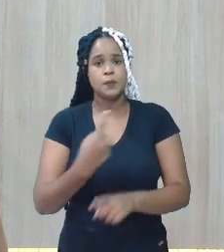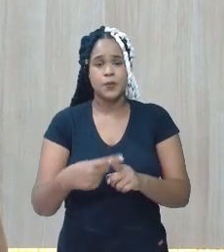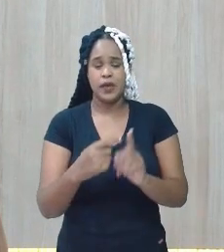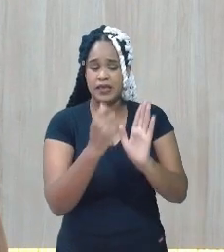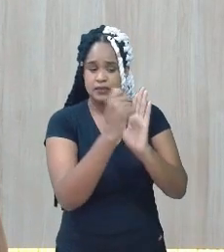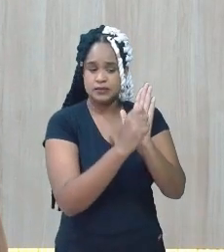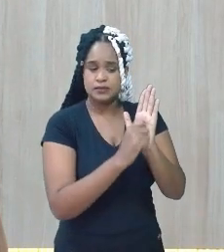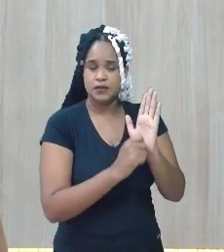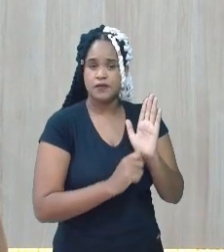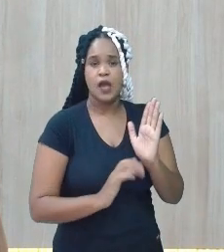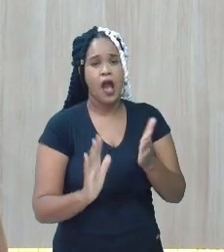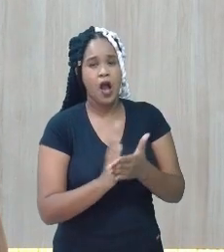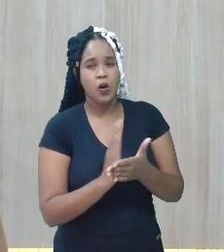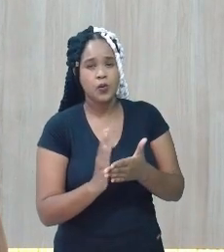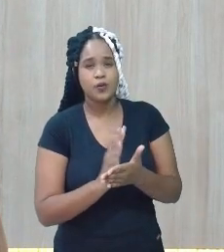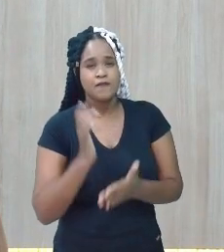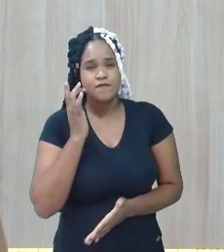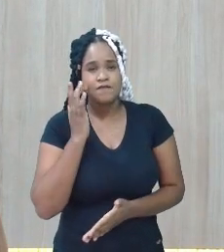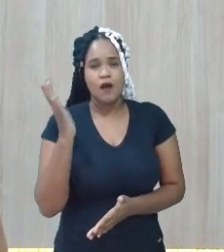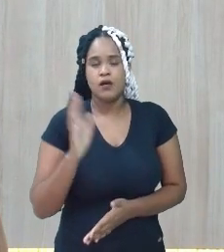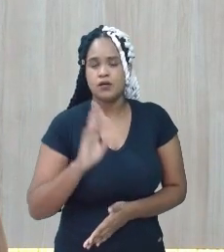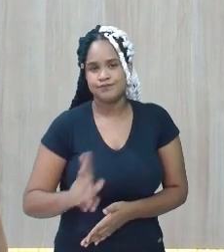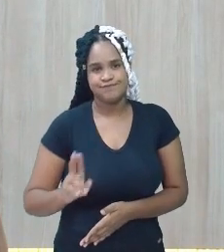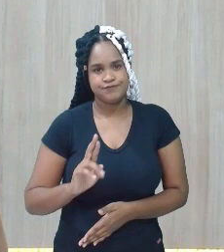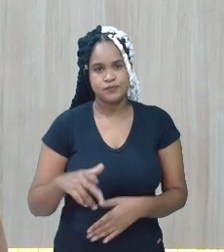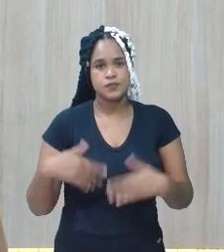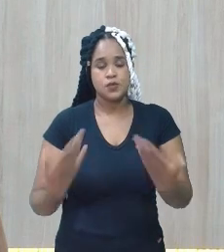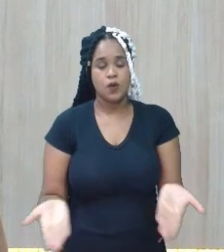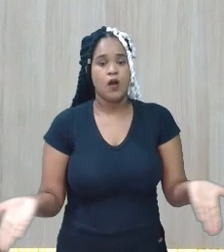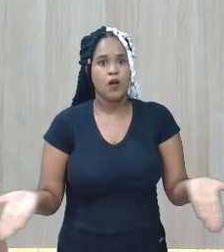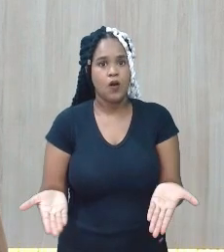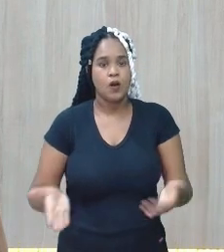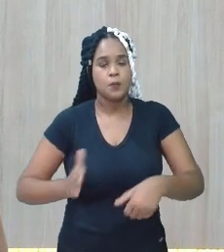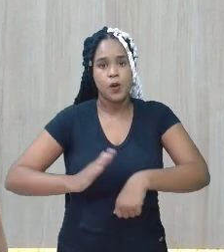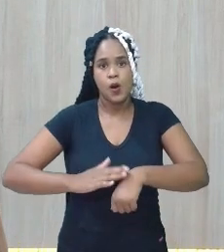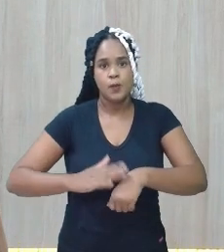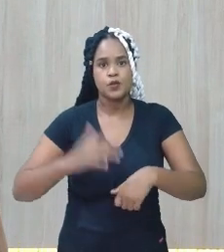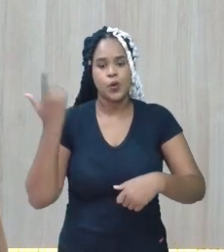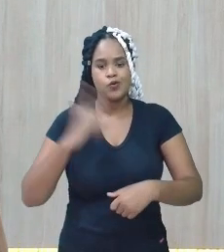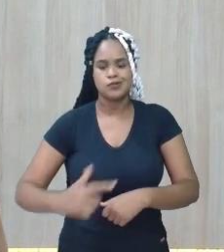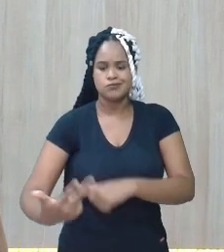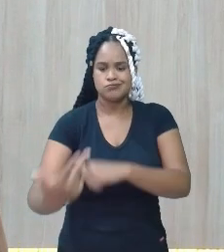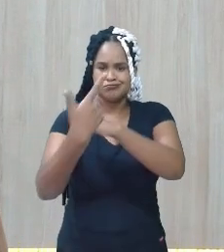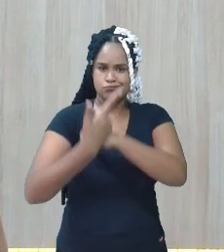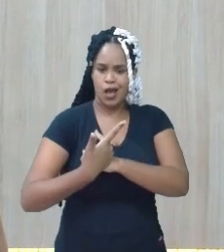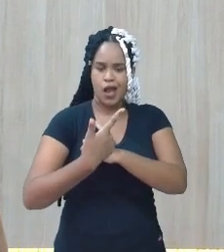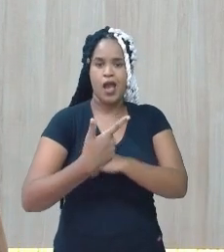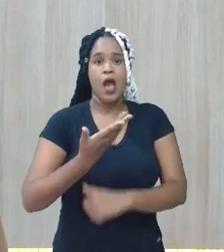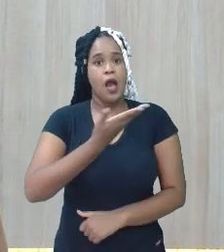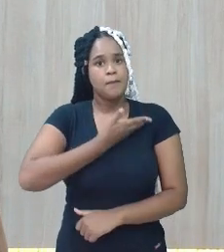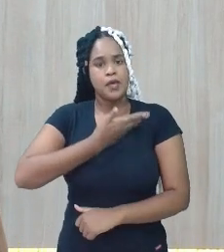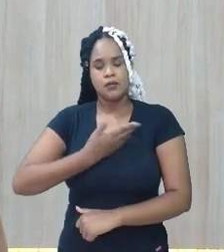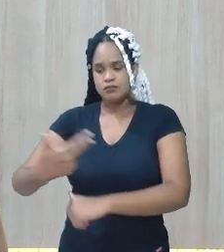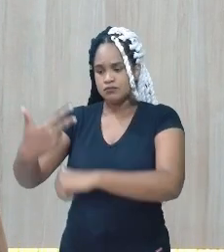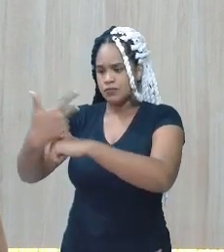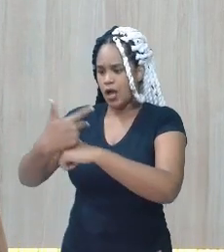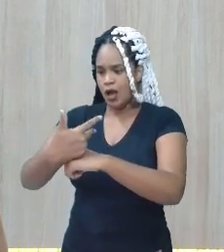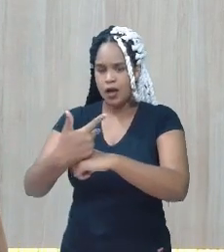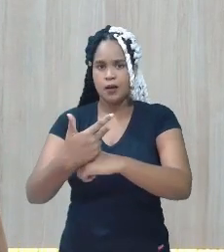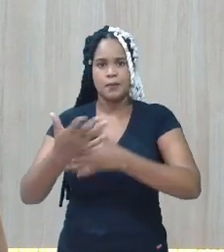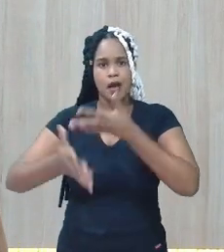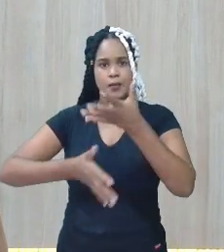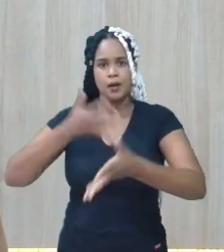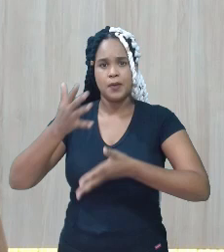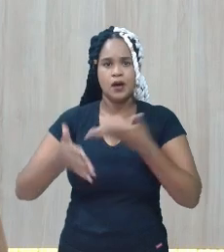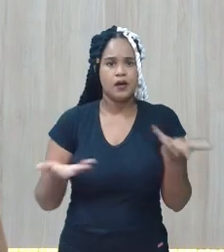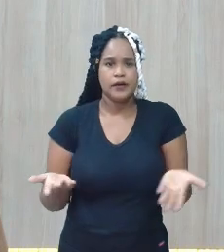difícil para alguns, olha aí, ele vai ter esse momento de ele se gravar, não é? O colega gravar ele e todos esses vídeos